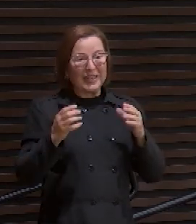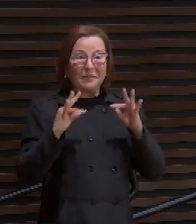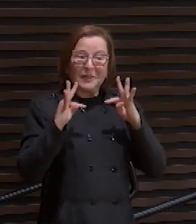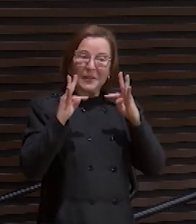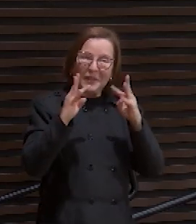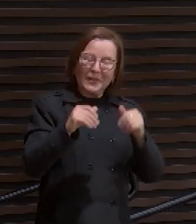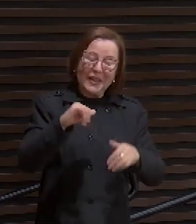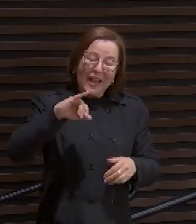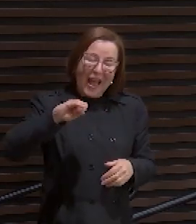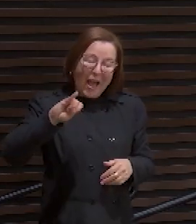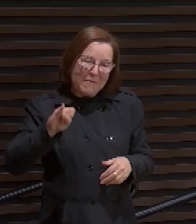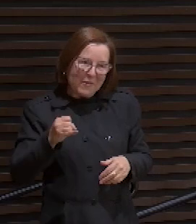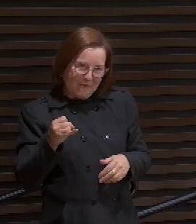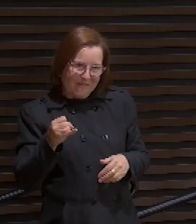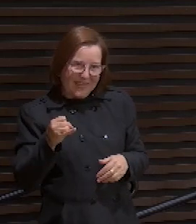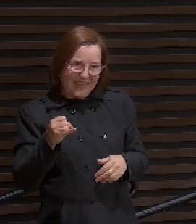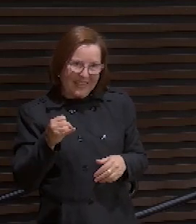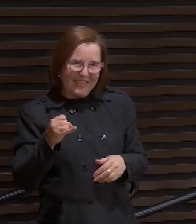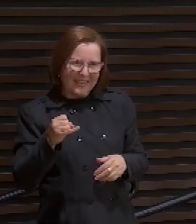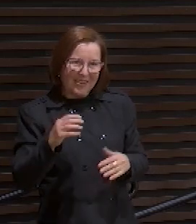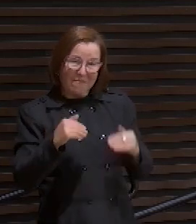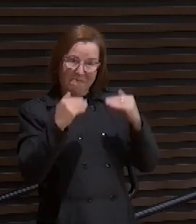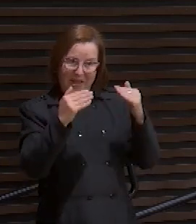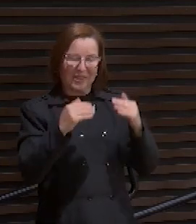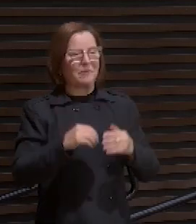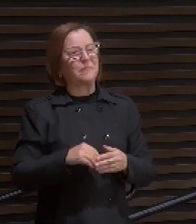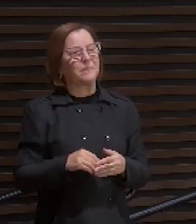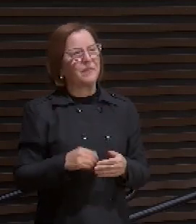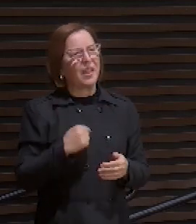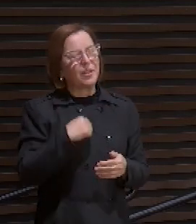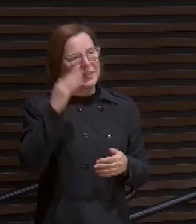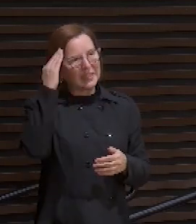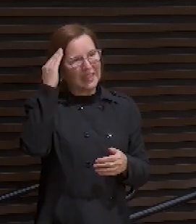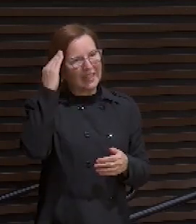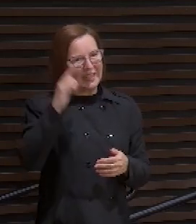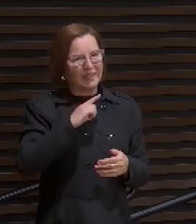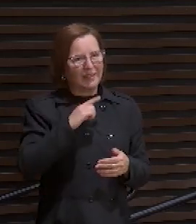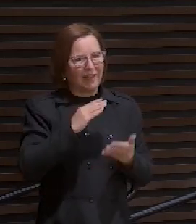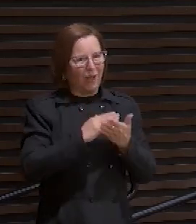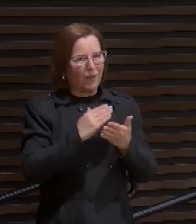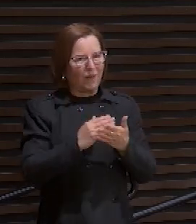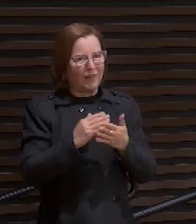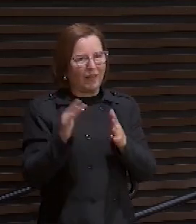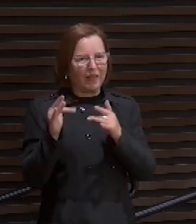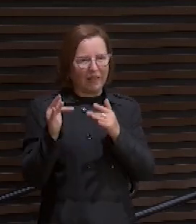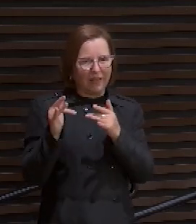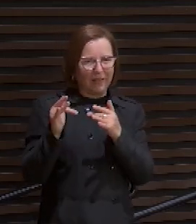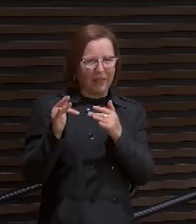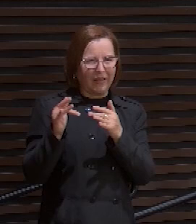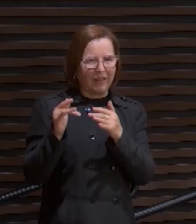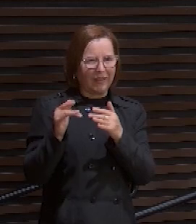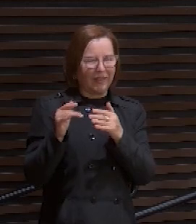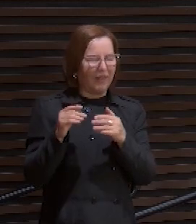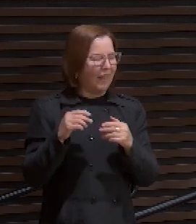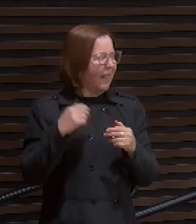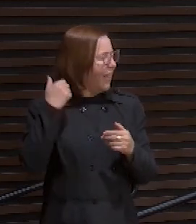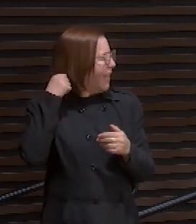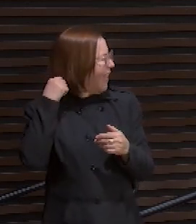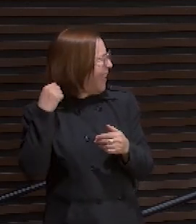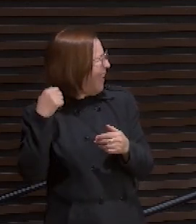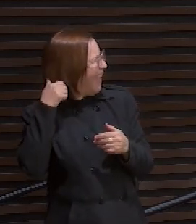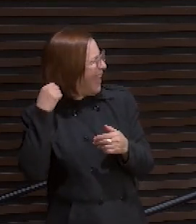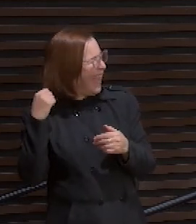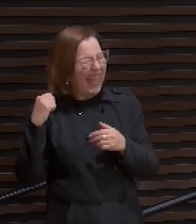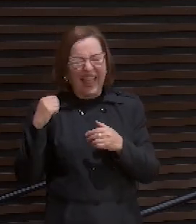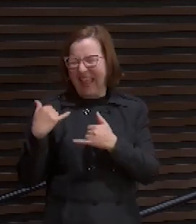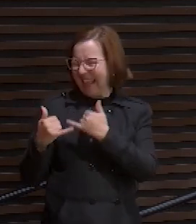todos aproveitem o máximo. Eu sei que tem alguns namoradinhos também que ficam puxando o cabelo das